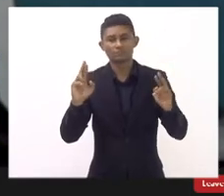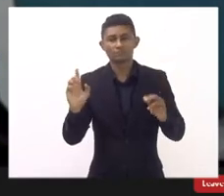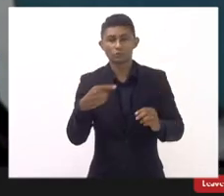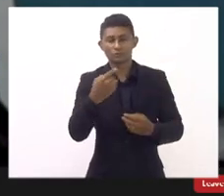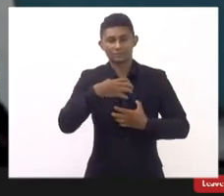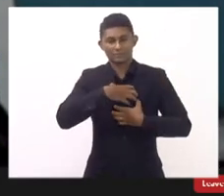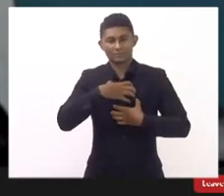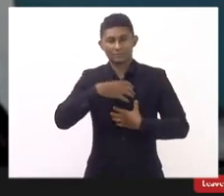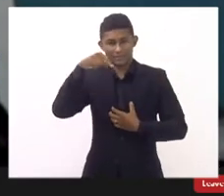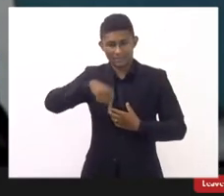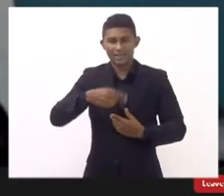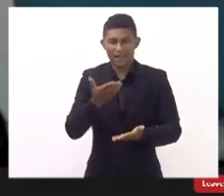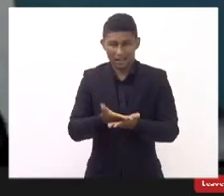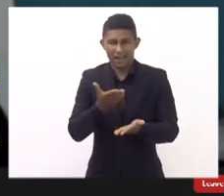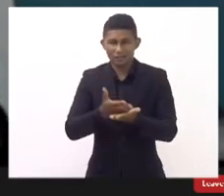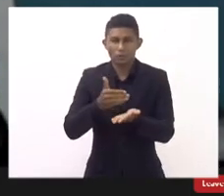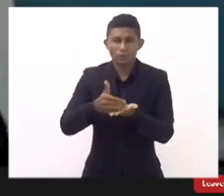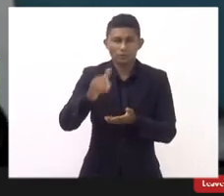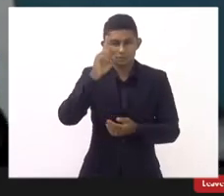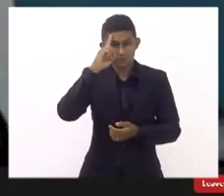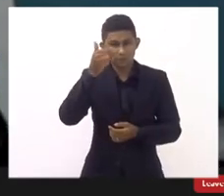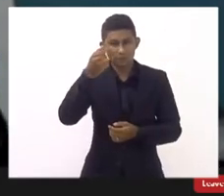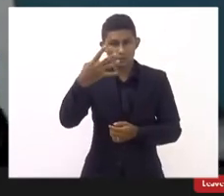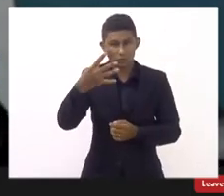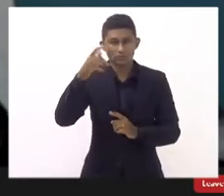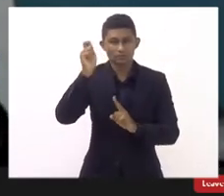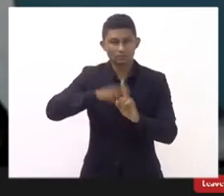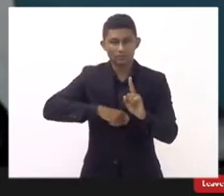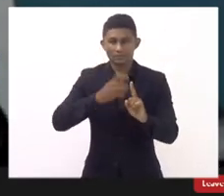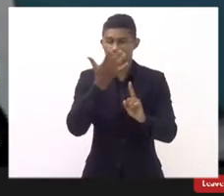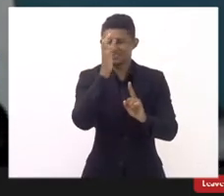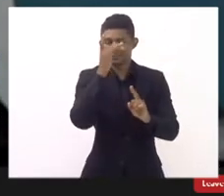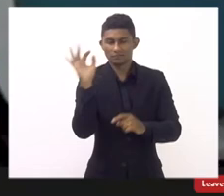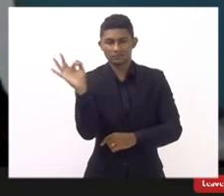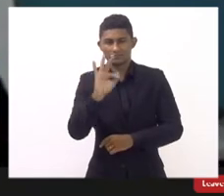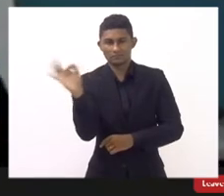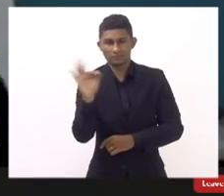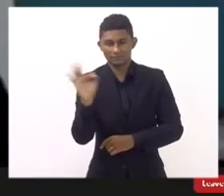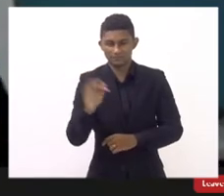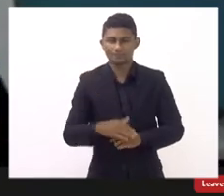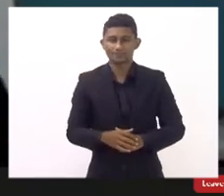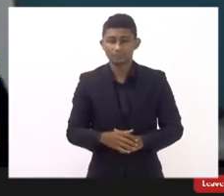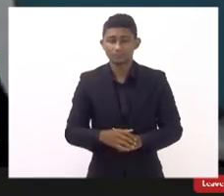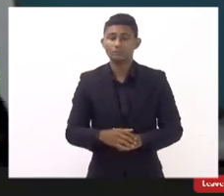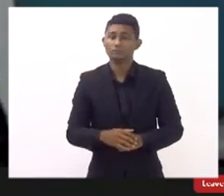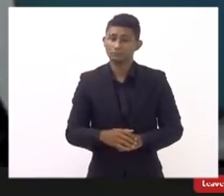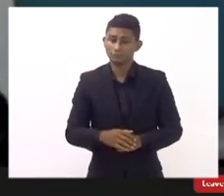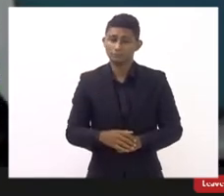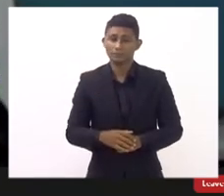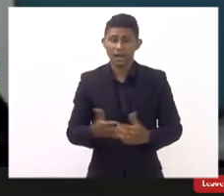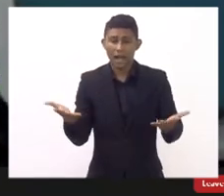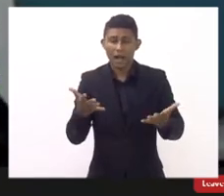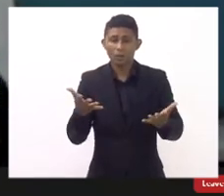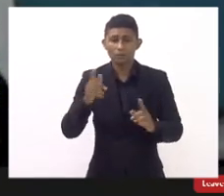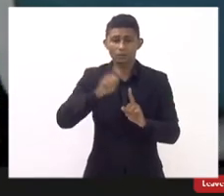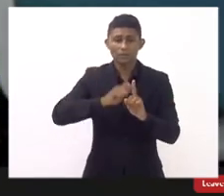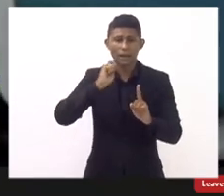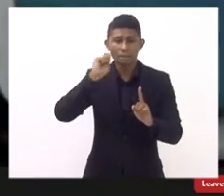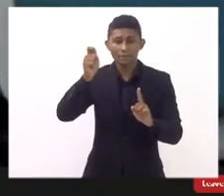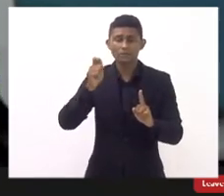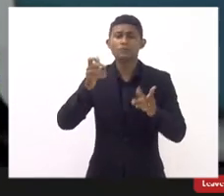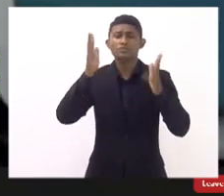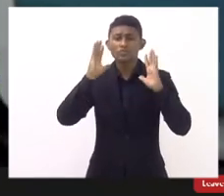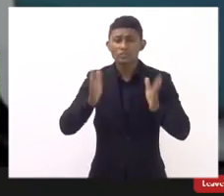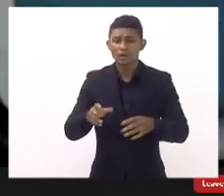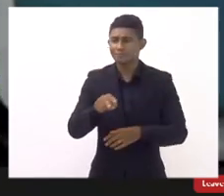aqui na FAETEC começaram em 14 de fevereiro, na segunda semana de fevereiro, estamos aí início de abril, e a gente já